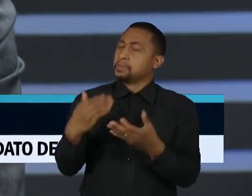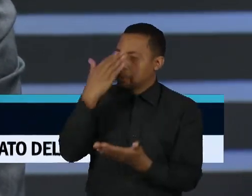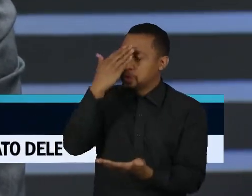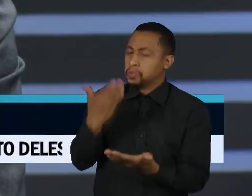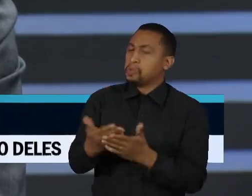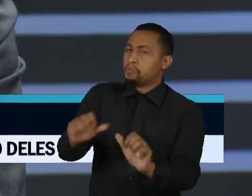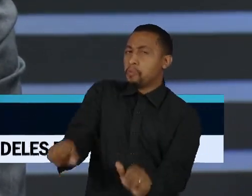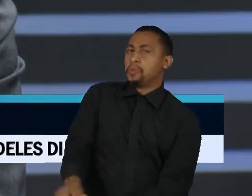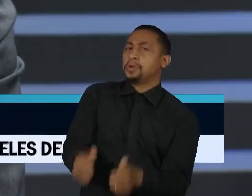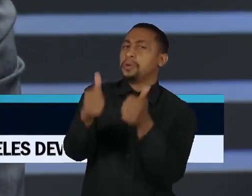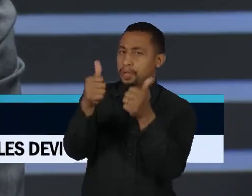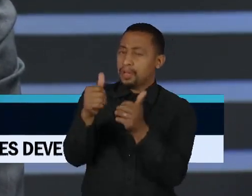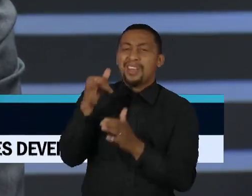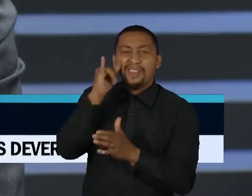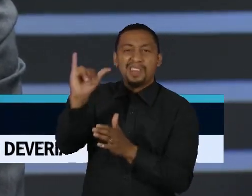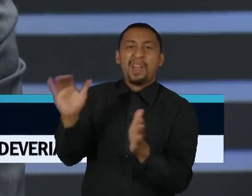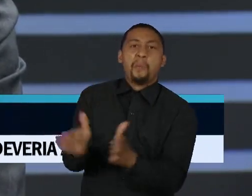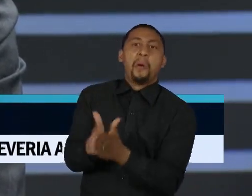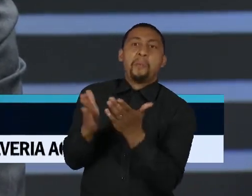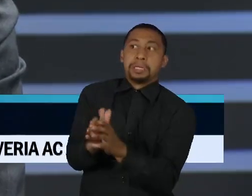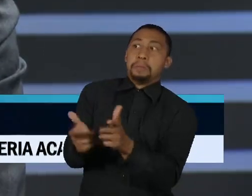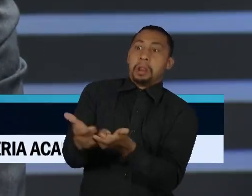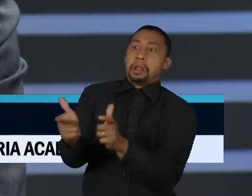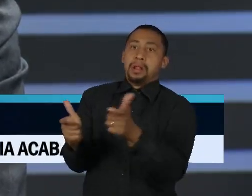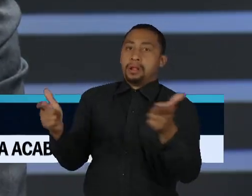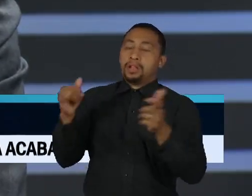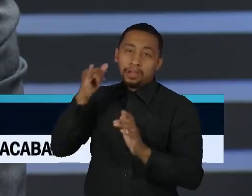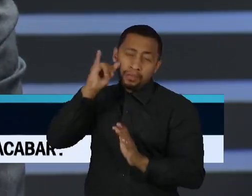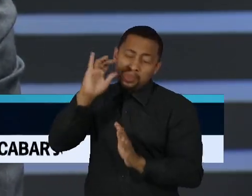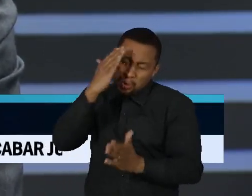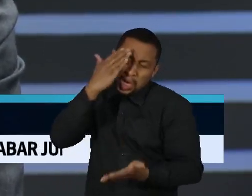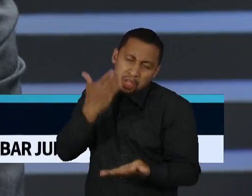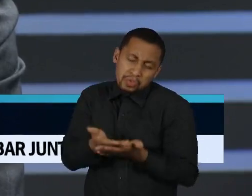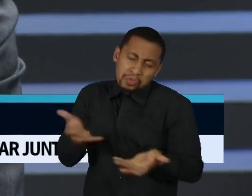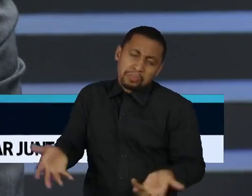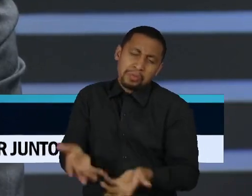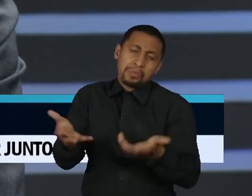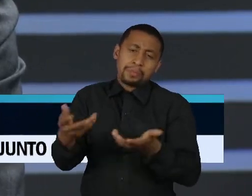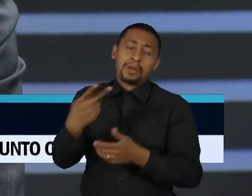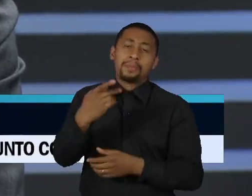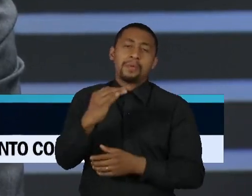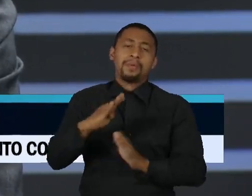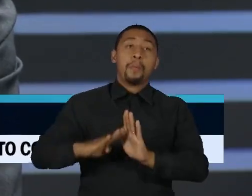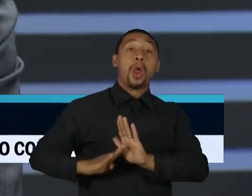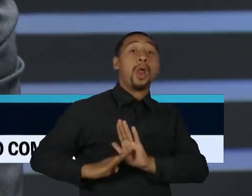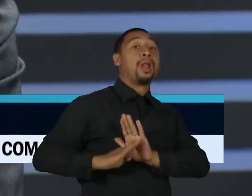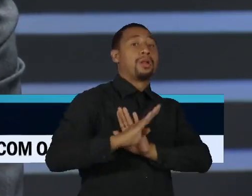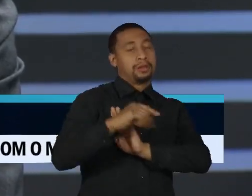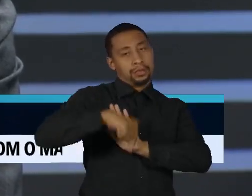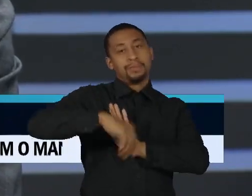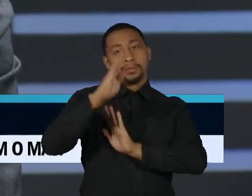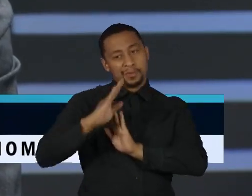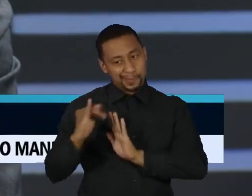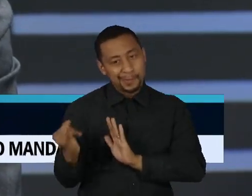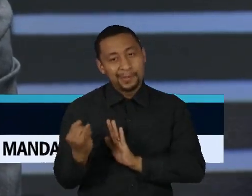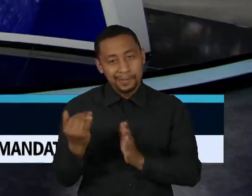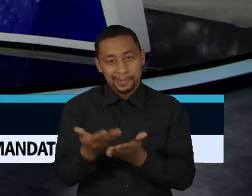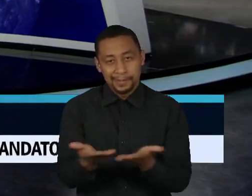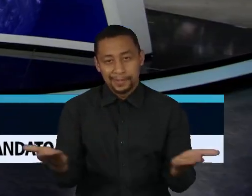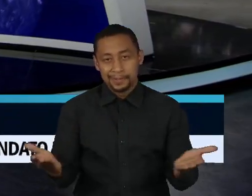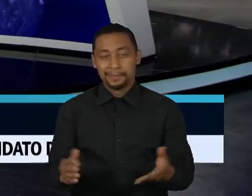e que efetivamente a gente essa reforma contribui com o crescimento importante no filme brasileiro que é fundamental para todos